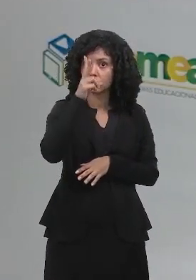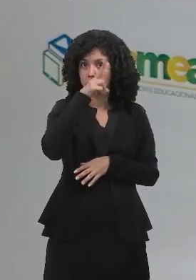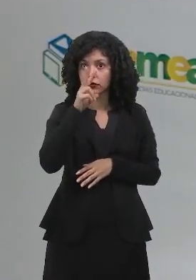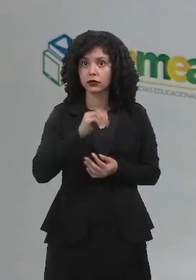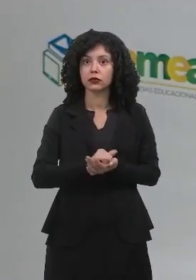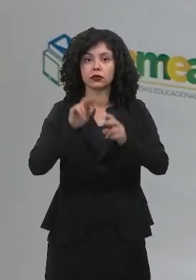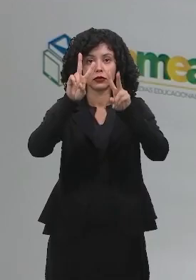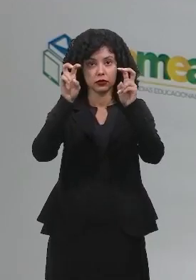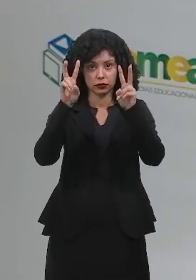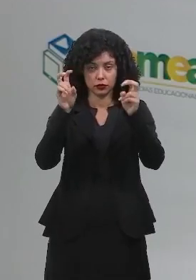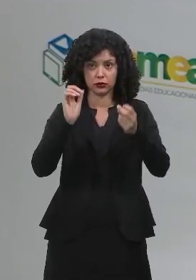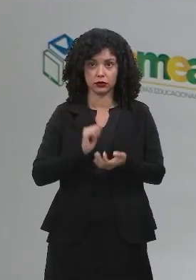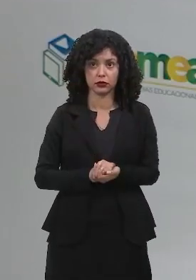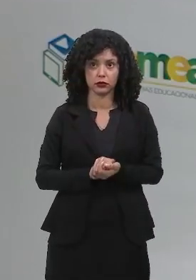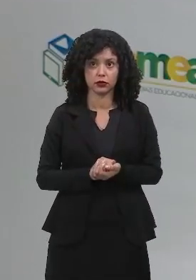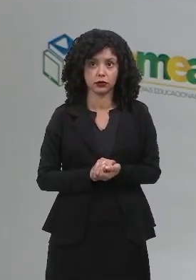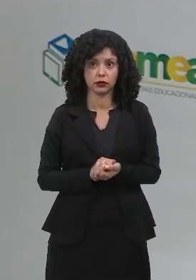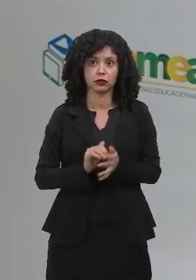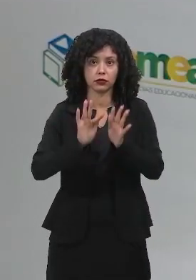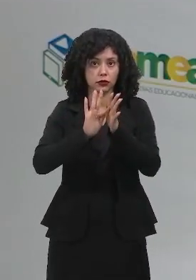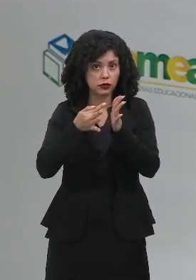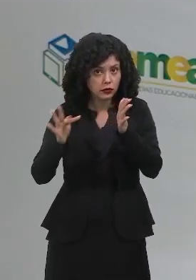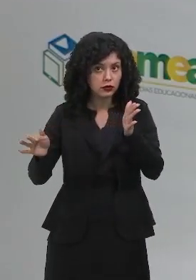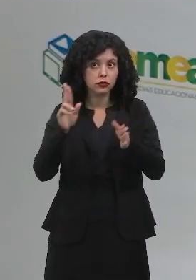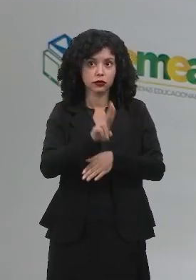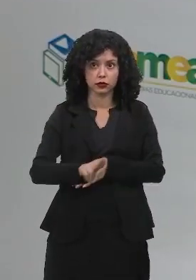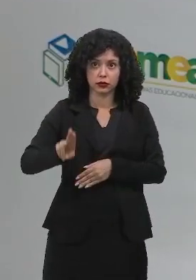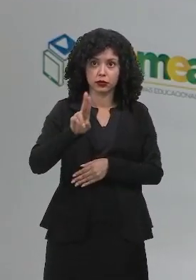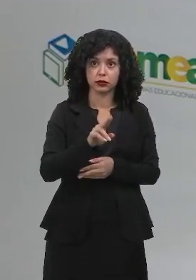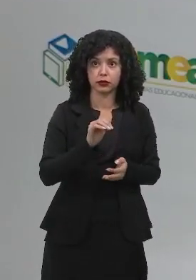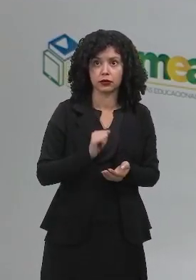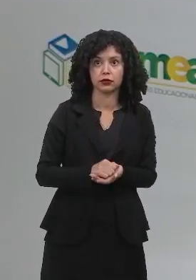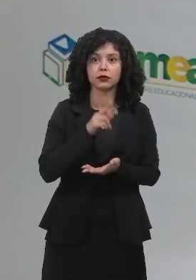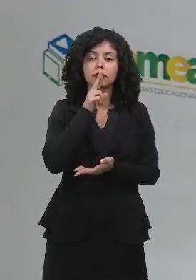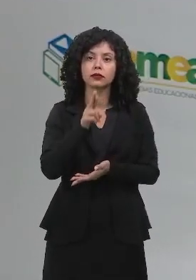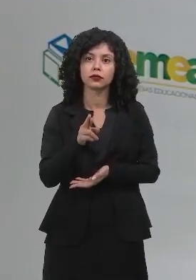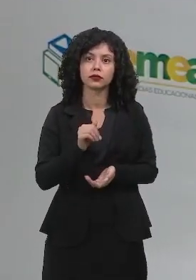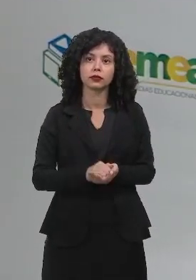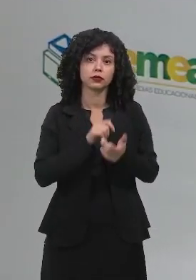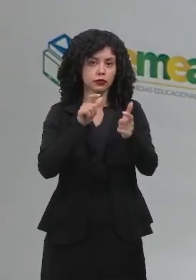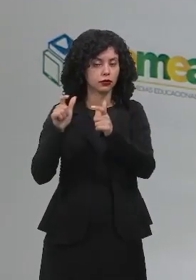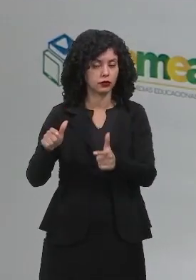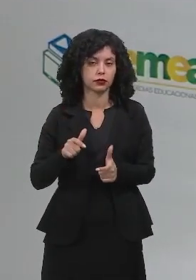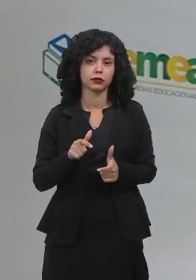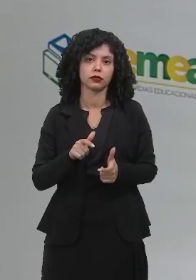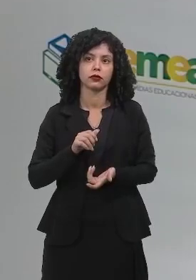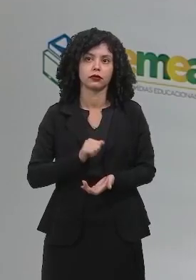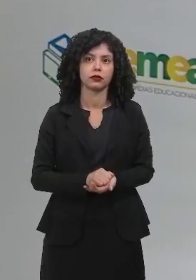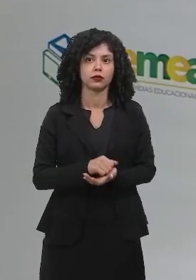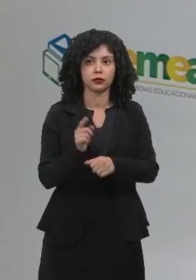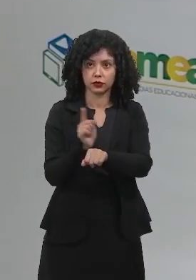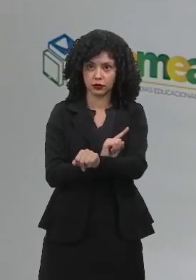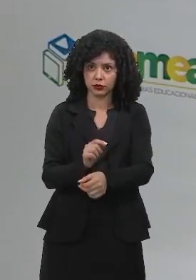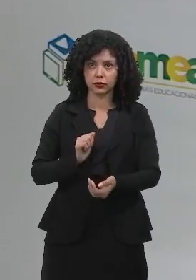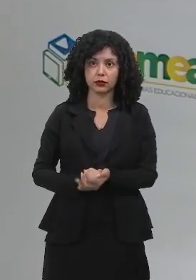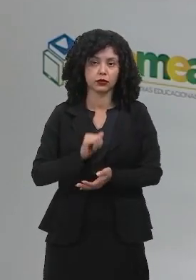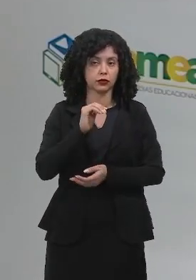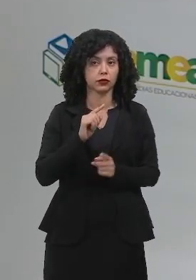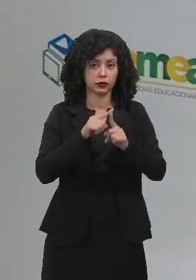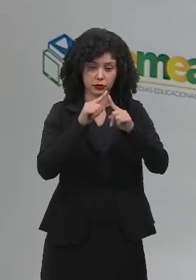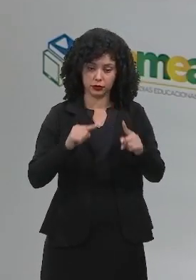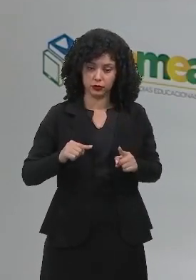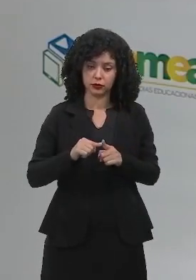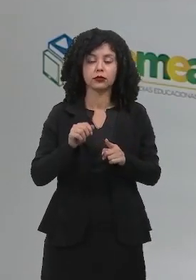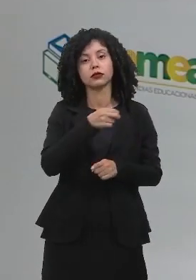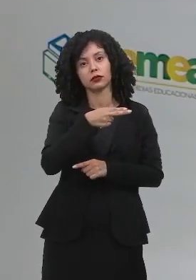a respeito da fórmula que a gente utiliza para se calcular o espaço com relação à velocidade. ΔS